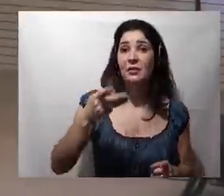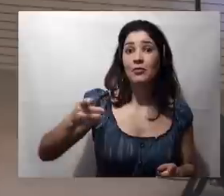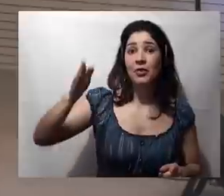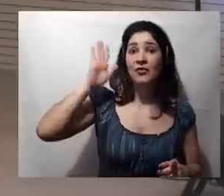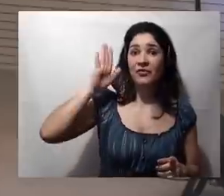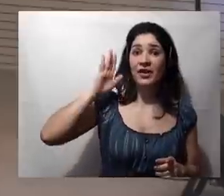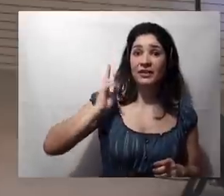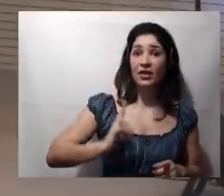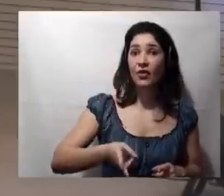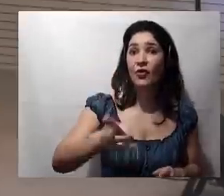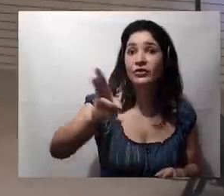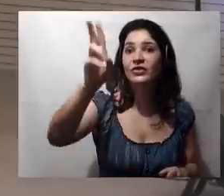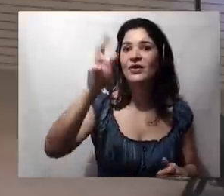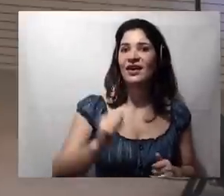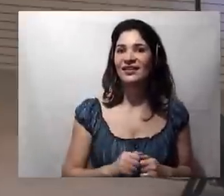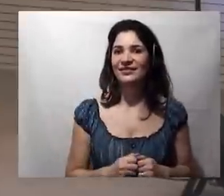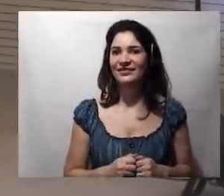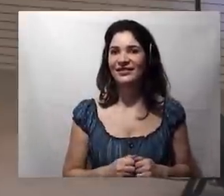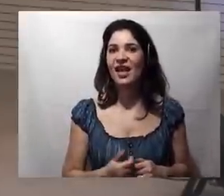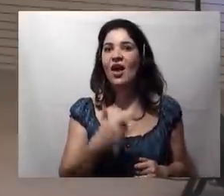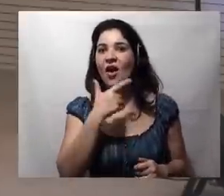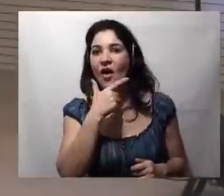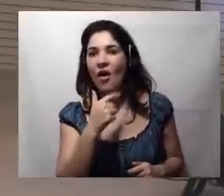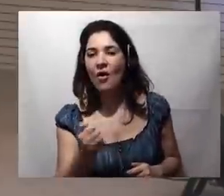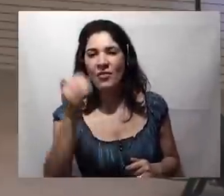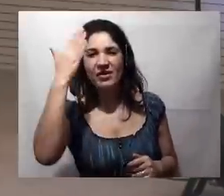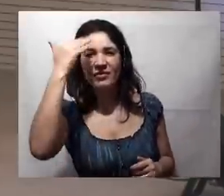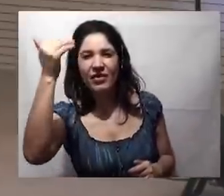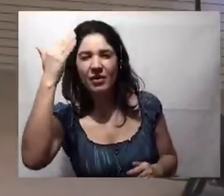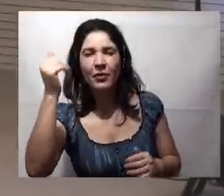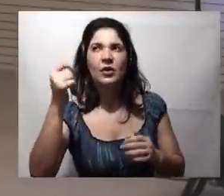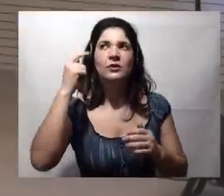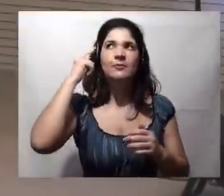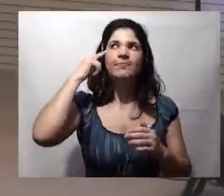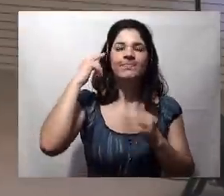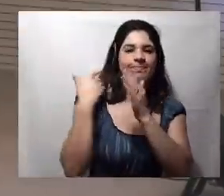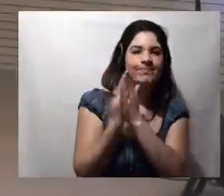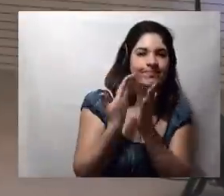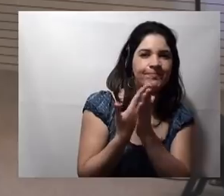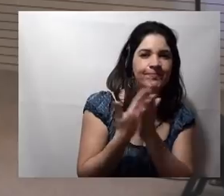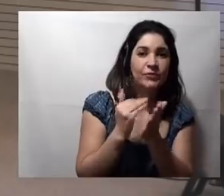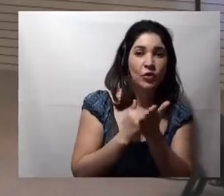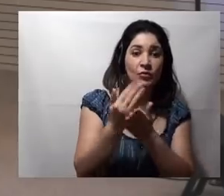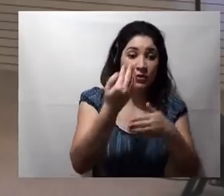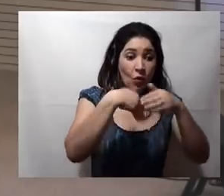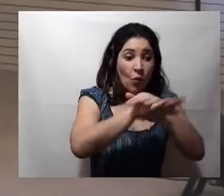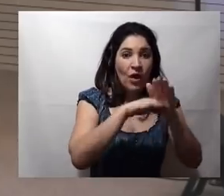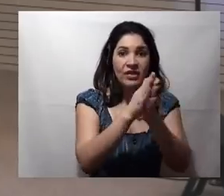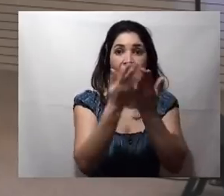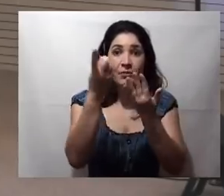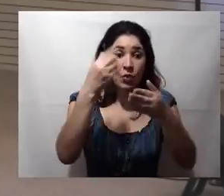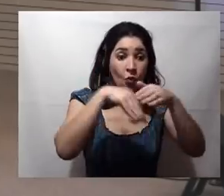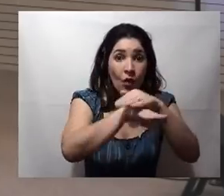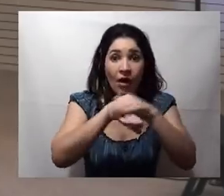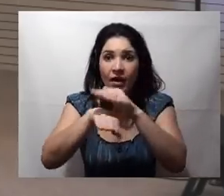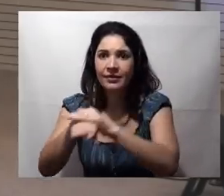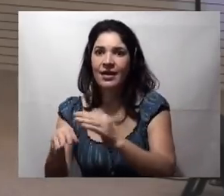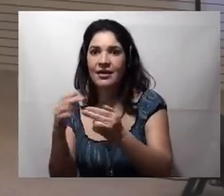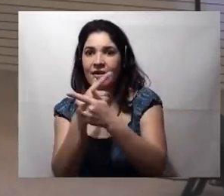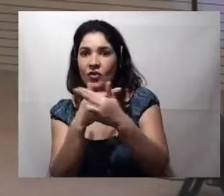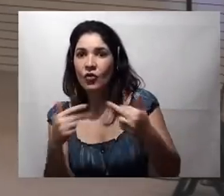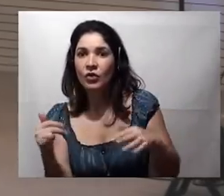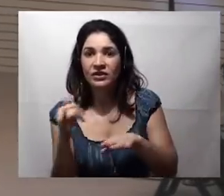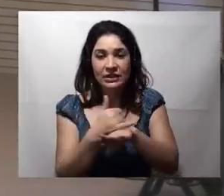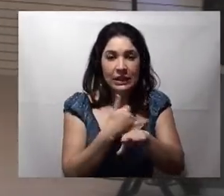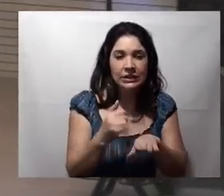israel inventaram a sinagoga os pensadores de israel começaram a guardar o é da bíblia os pensadores